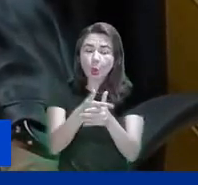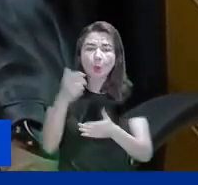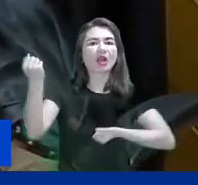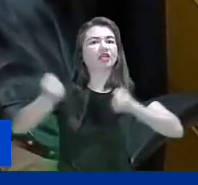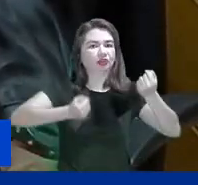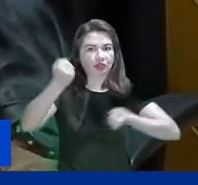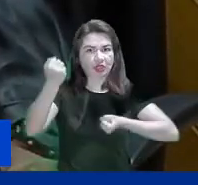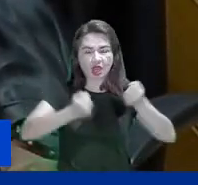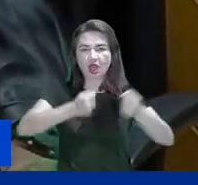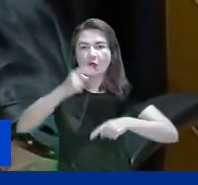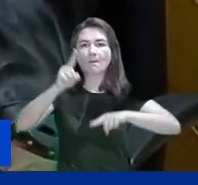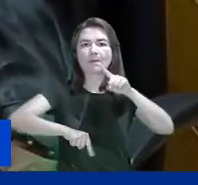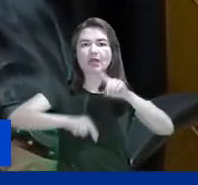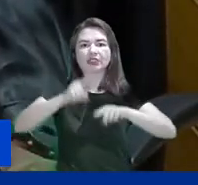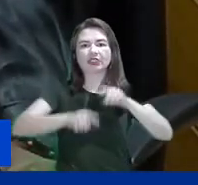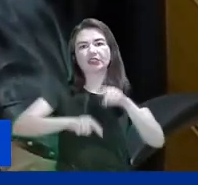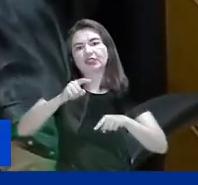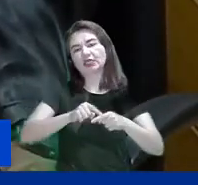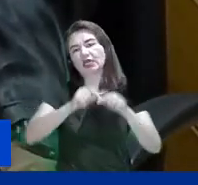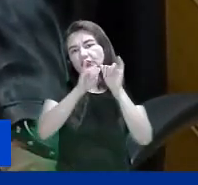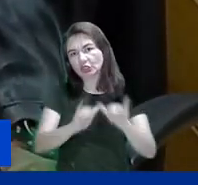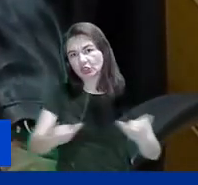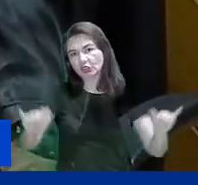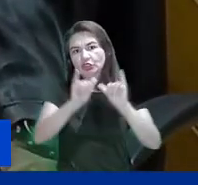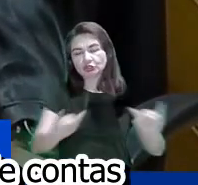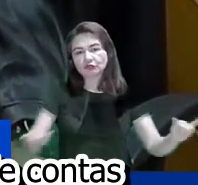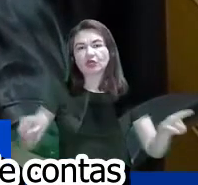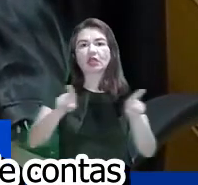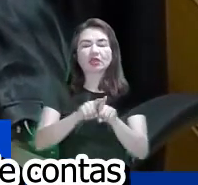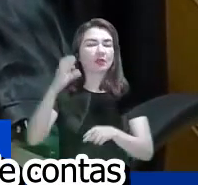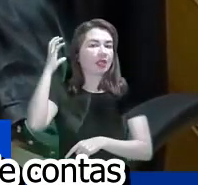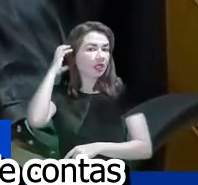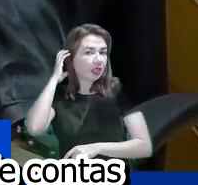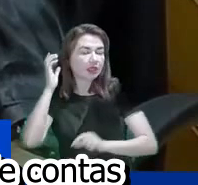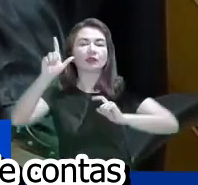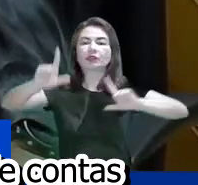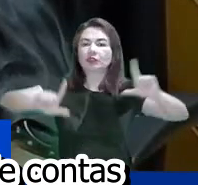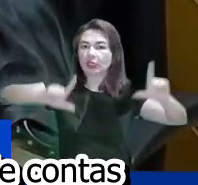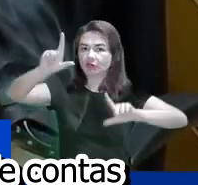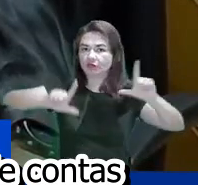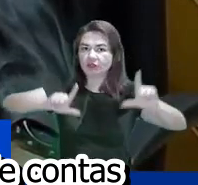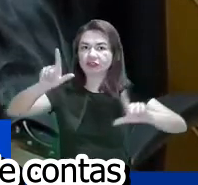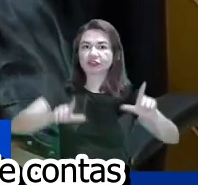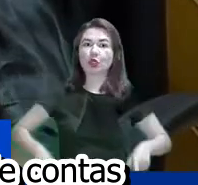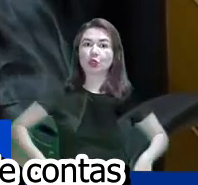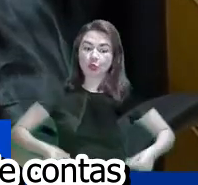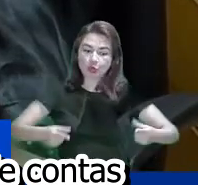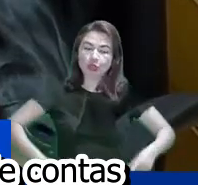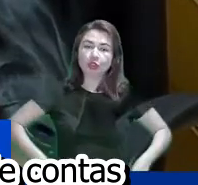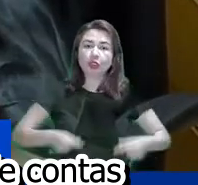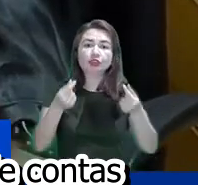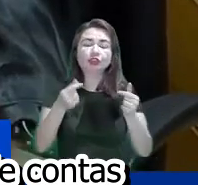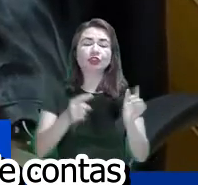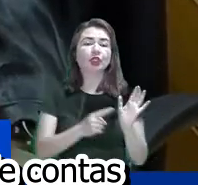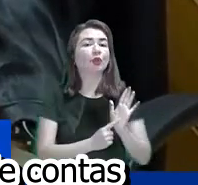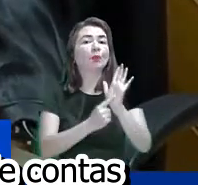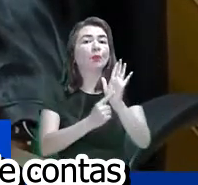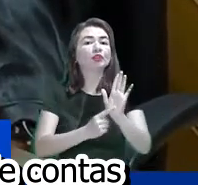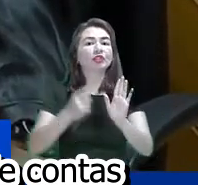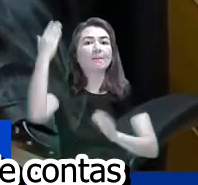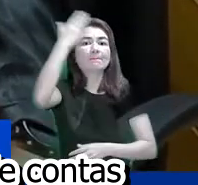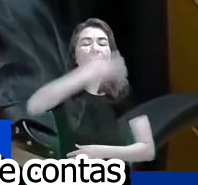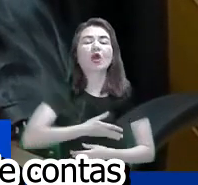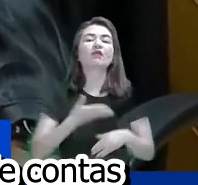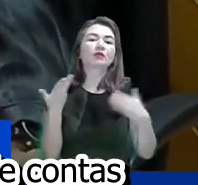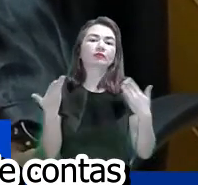fornecimento de material de publicidade e produção de programas audiovisuais. A candidata embargada opôs